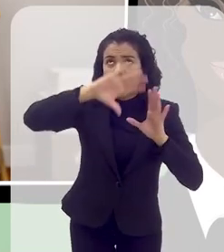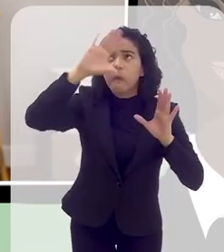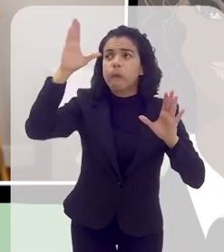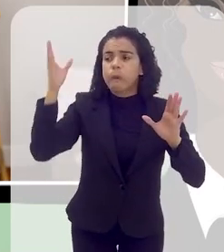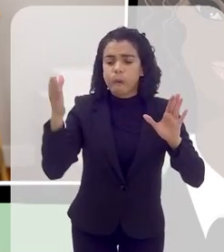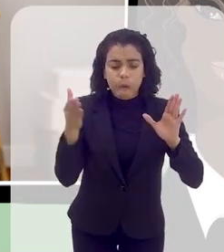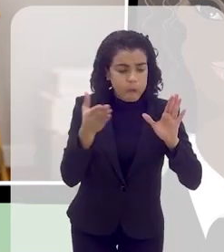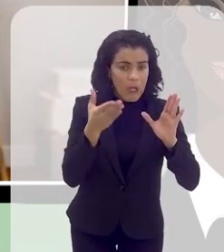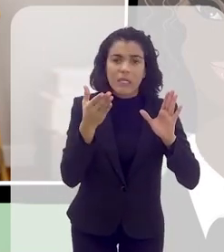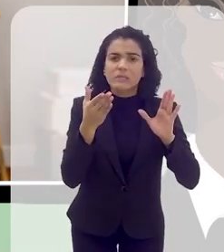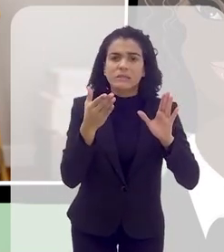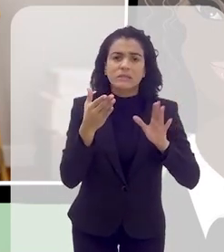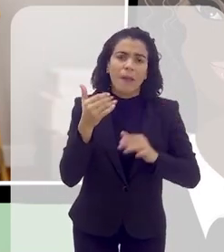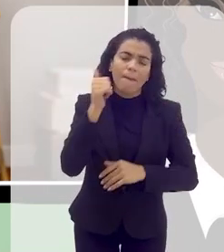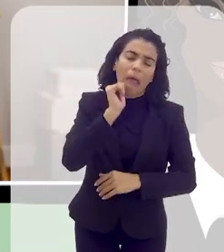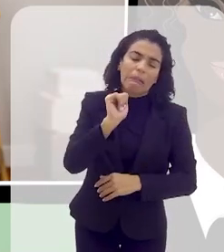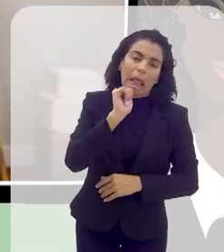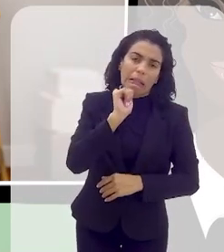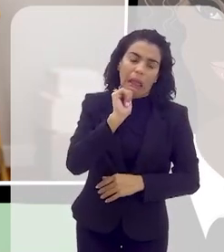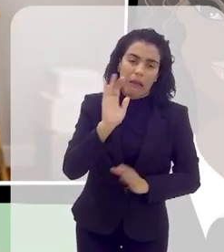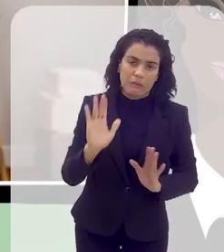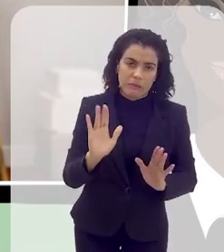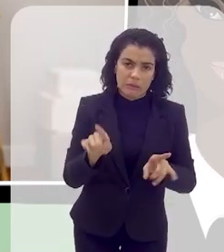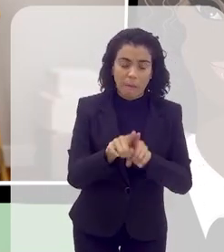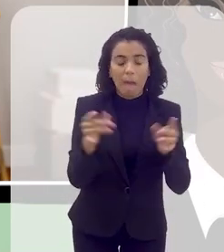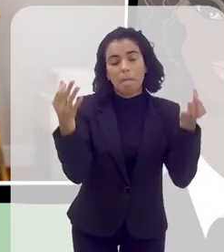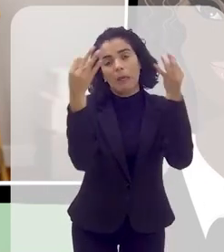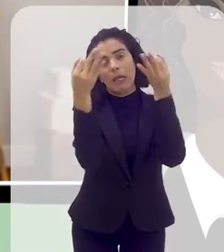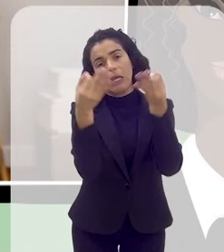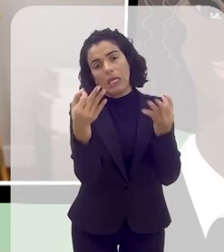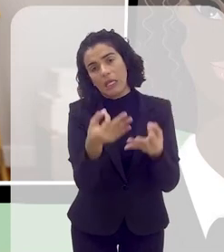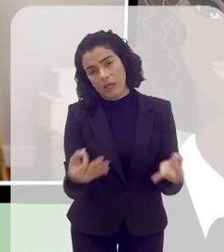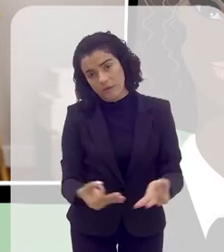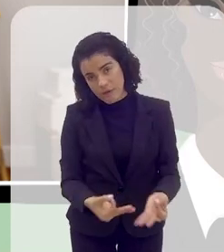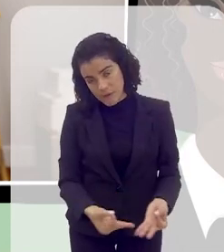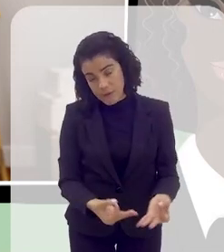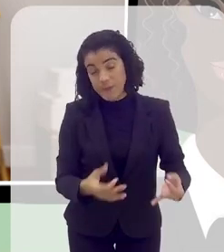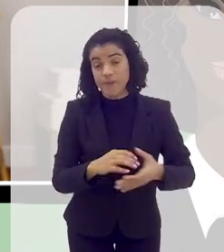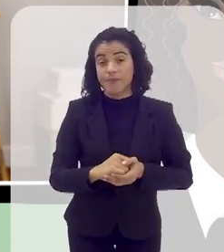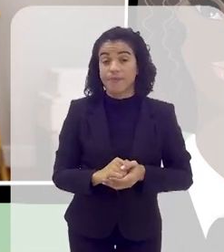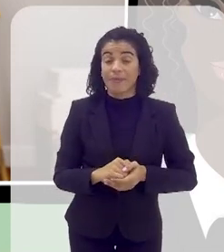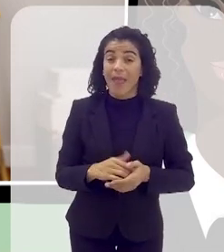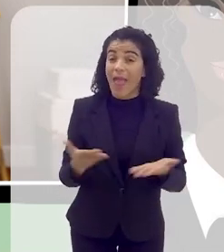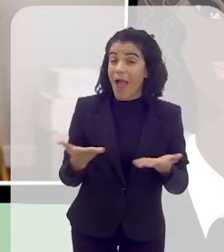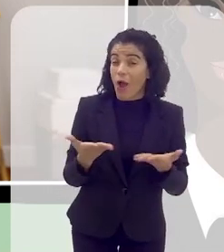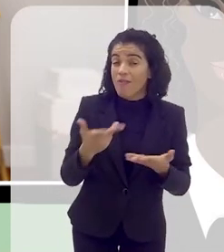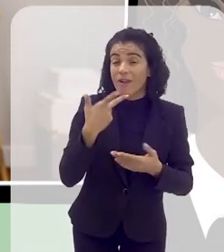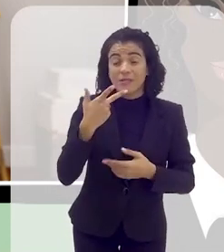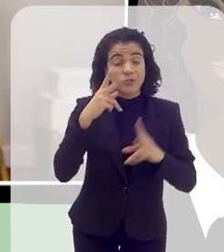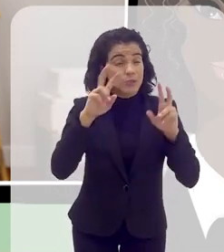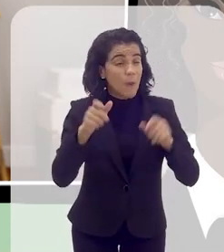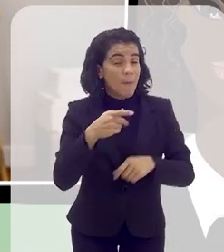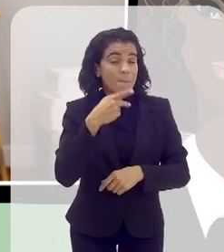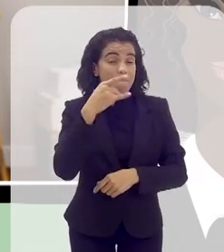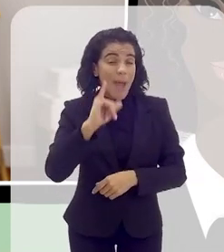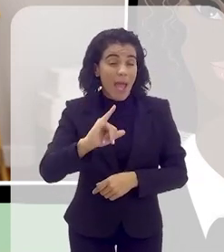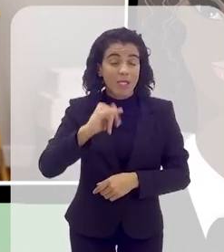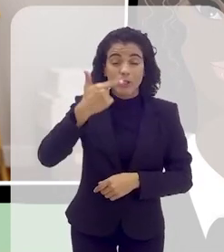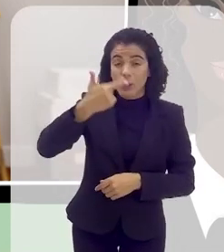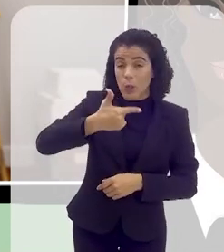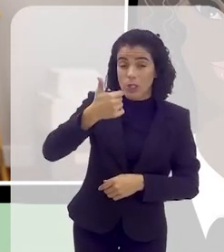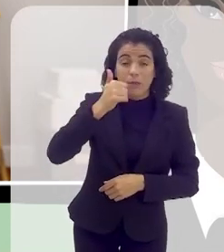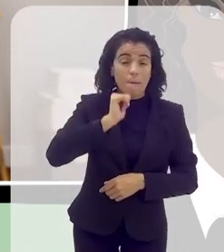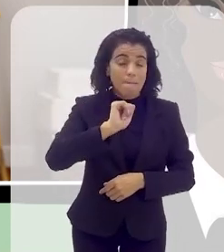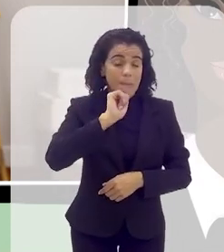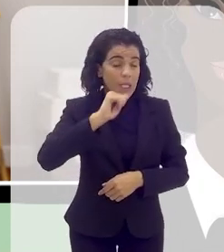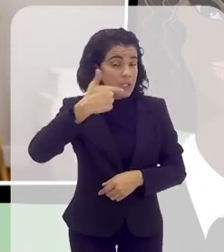de maternidade e de perfeição. Então, quando a gente vem para esse âmbito do padrasto e da